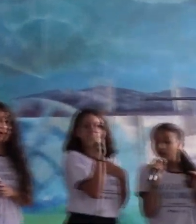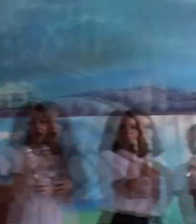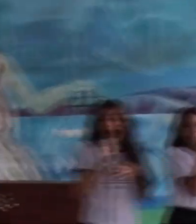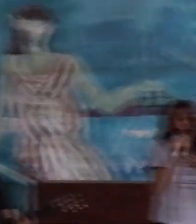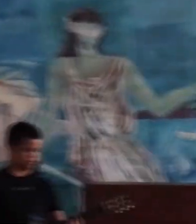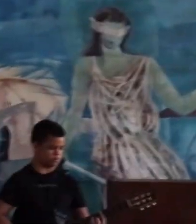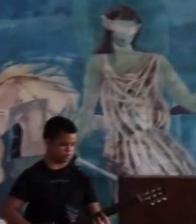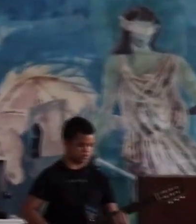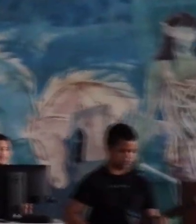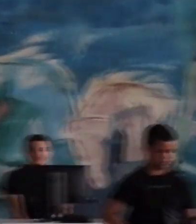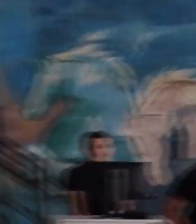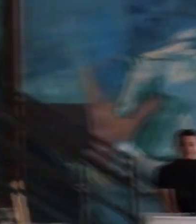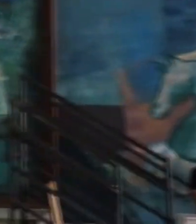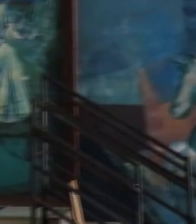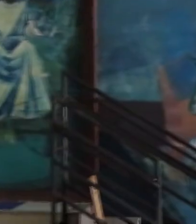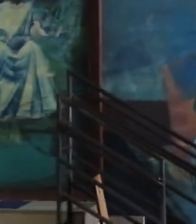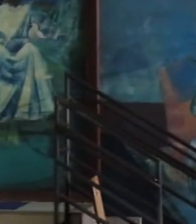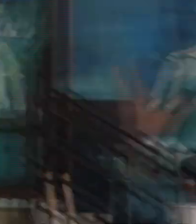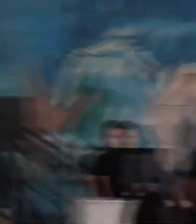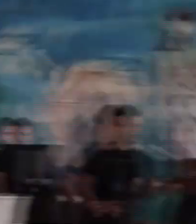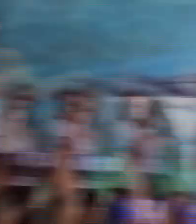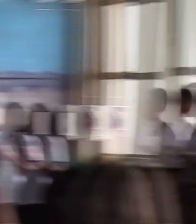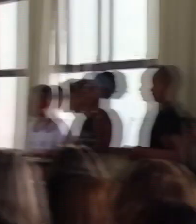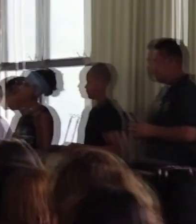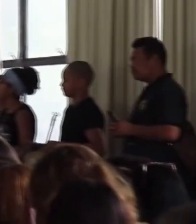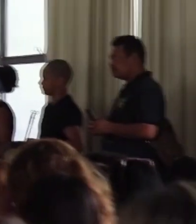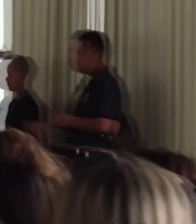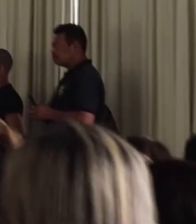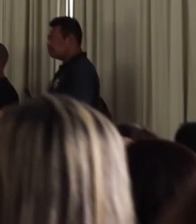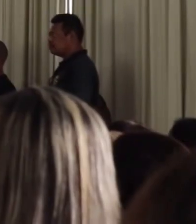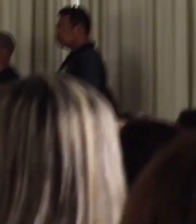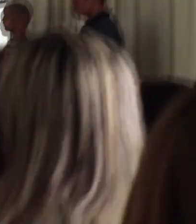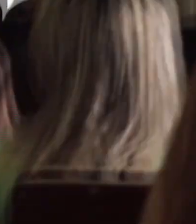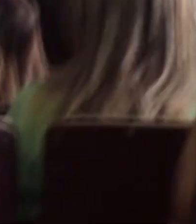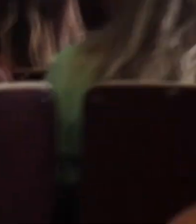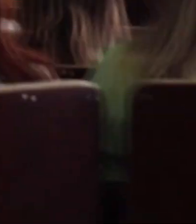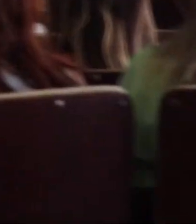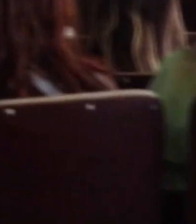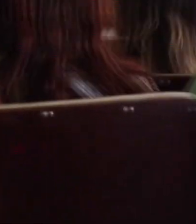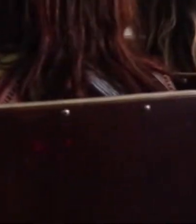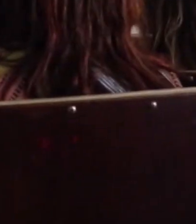em paz eu vou me coração já não aguentar